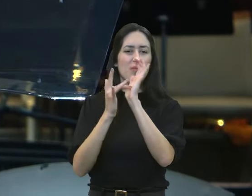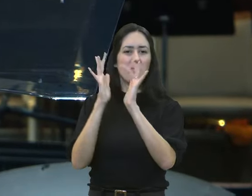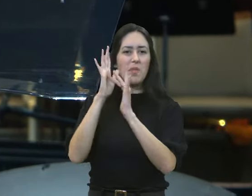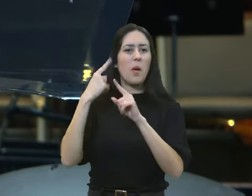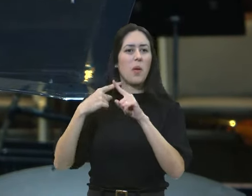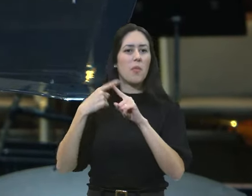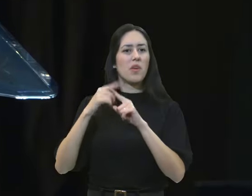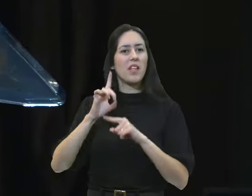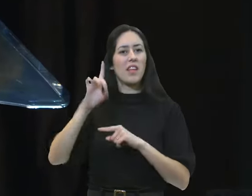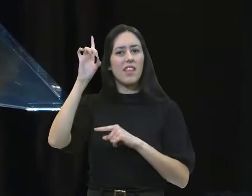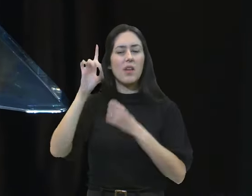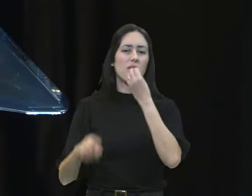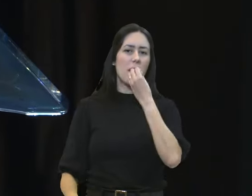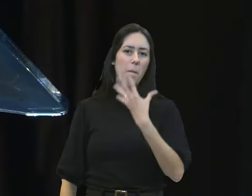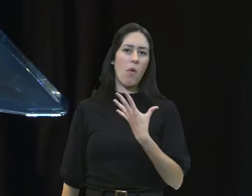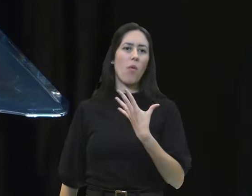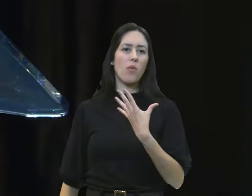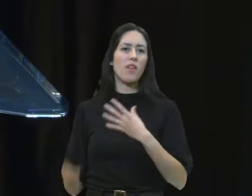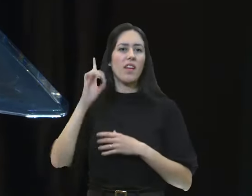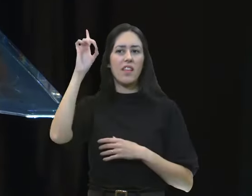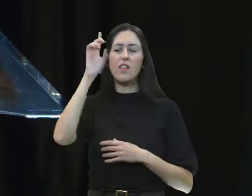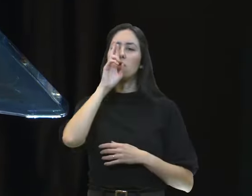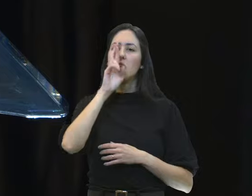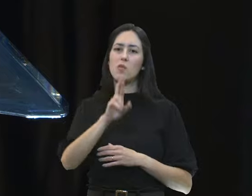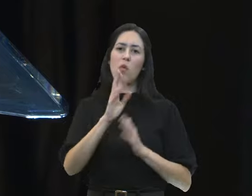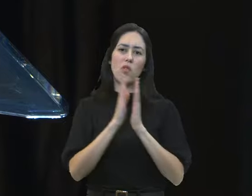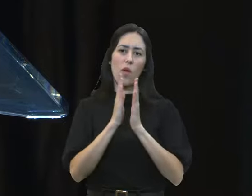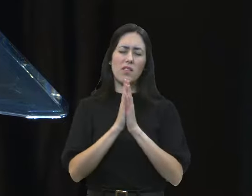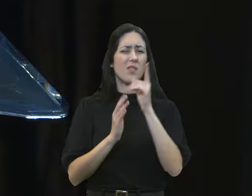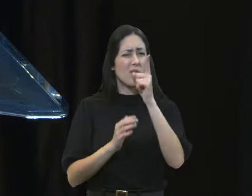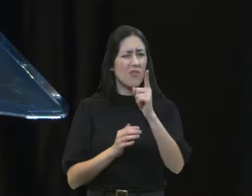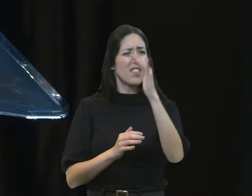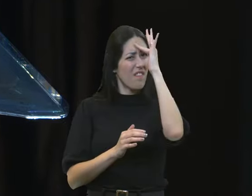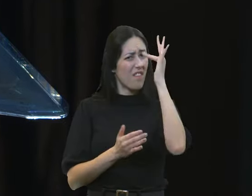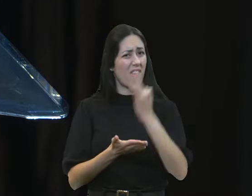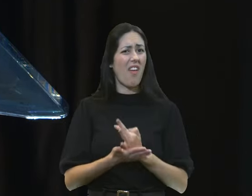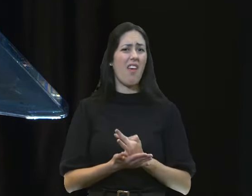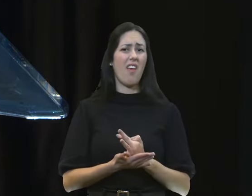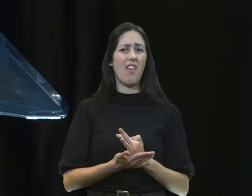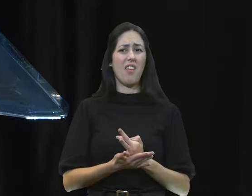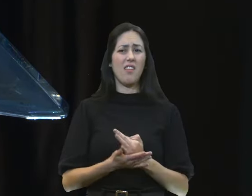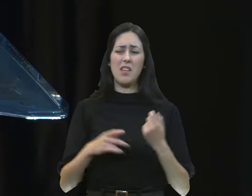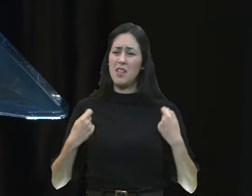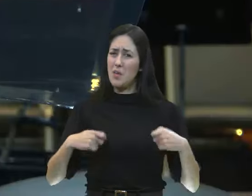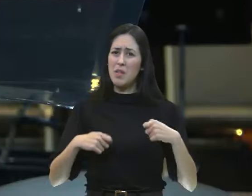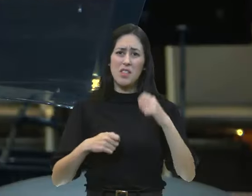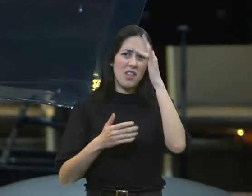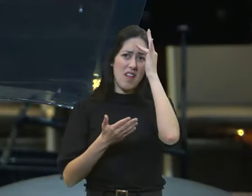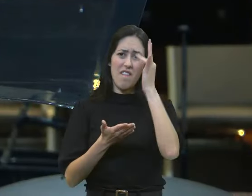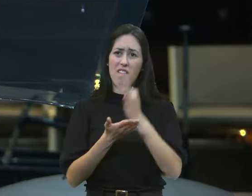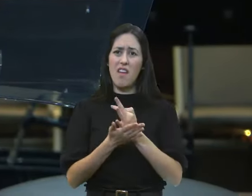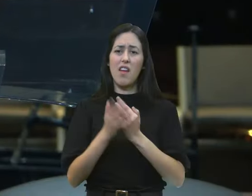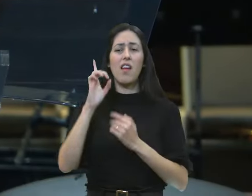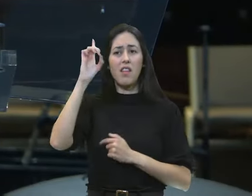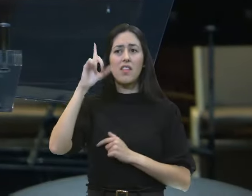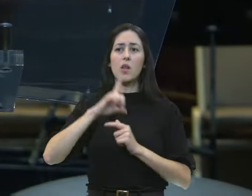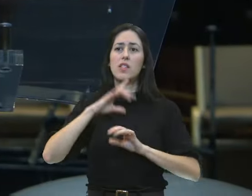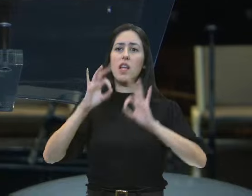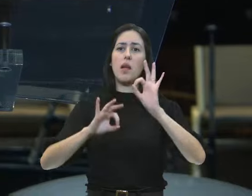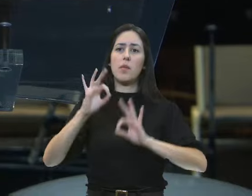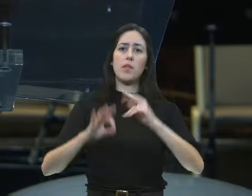bom e Ele responde a oração. Tenha fé, tenha fé. Deus tem planos e propósitos para a